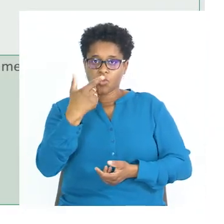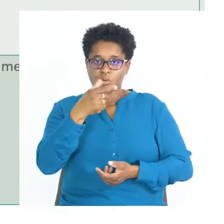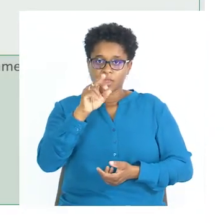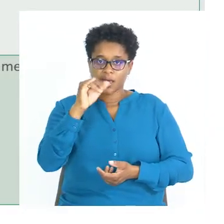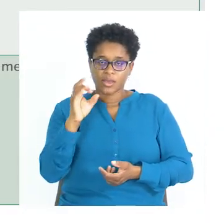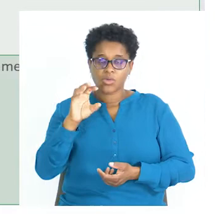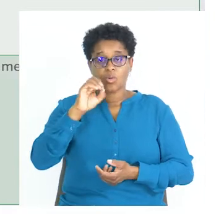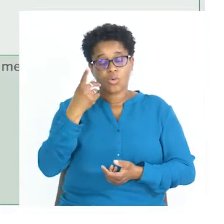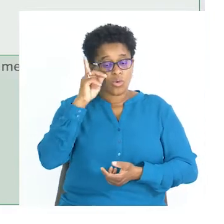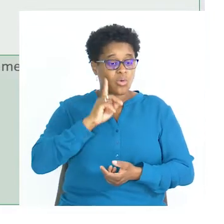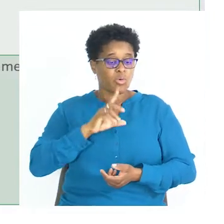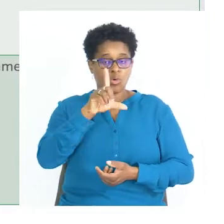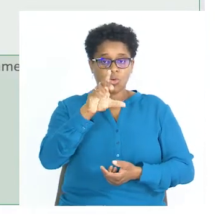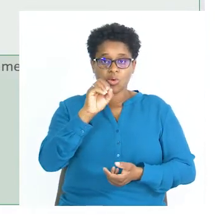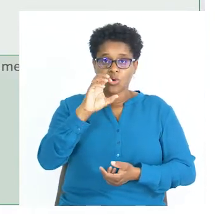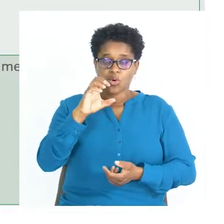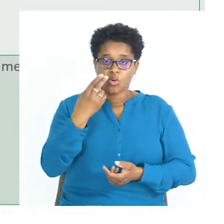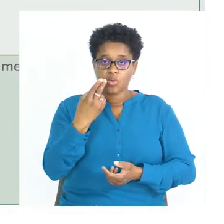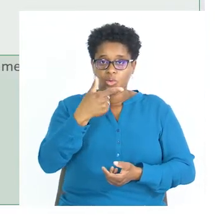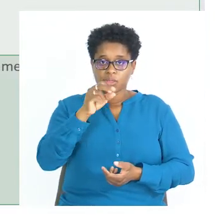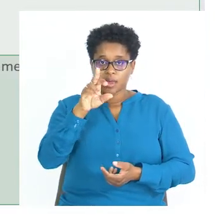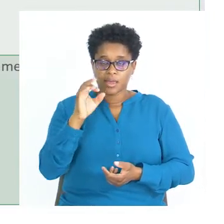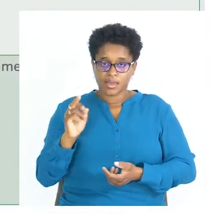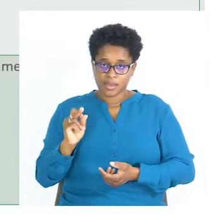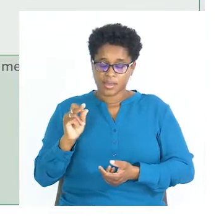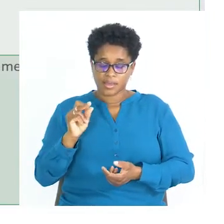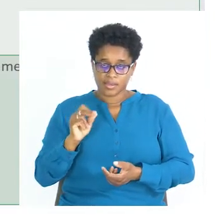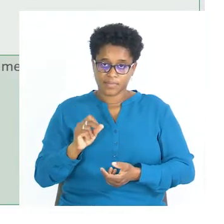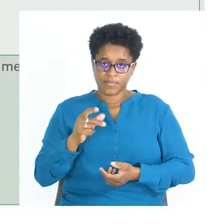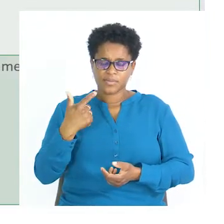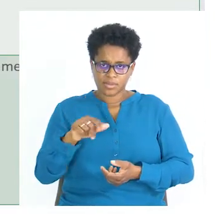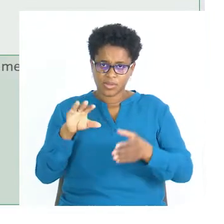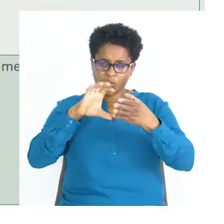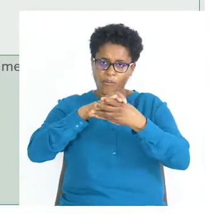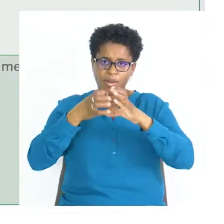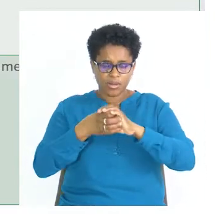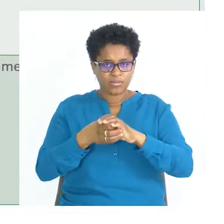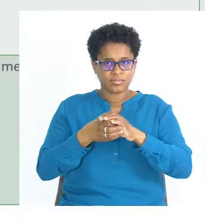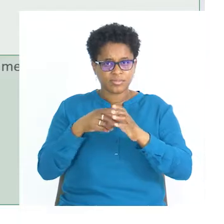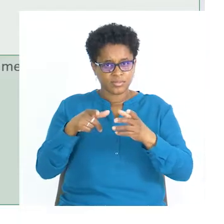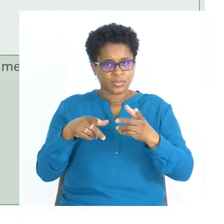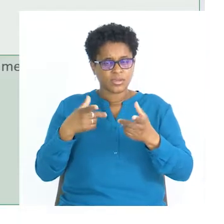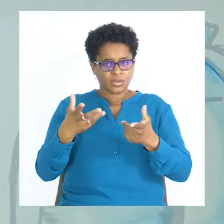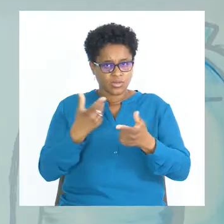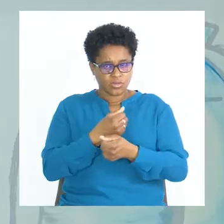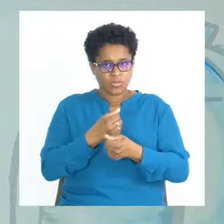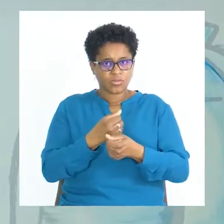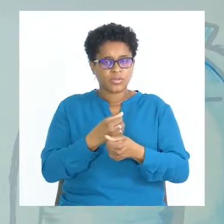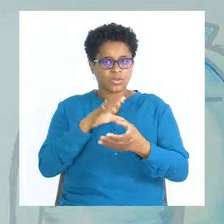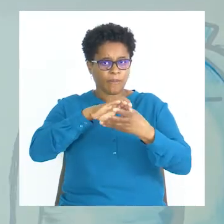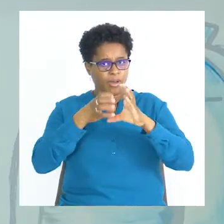a locutária. Adira aos pacotes de aquele bom e ganhe megas à vontade.